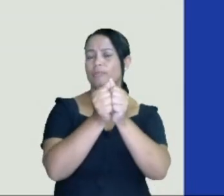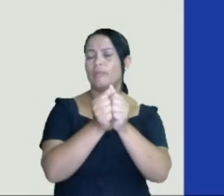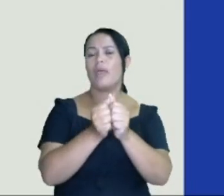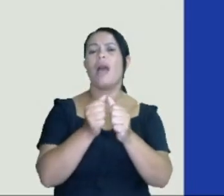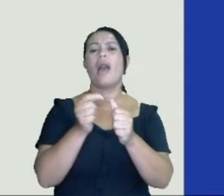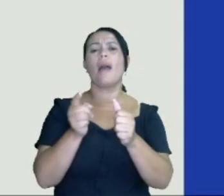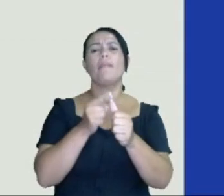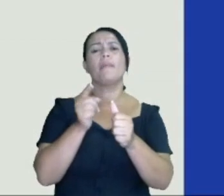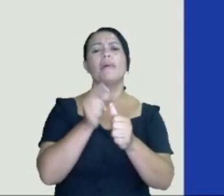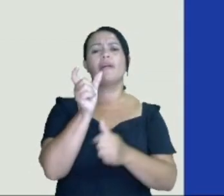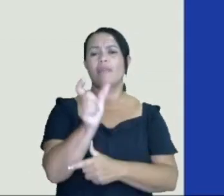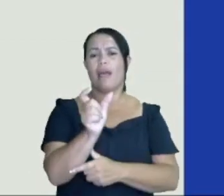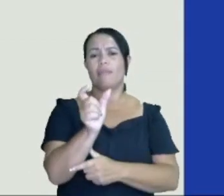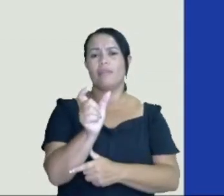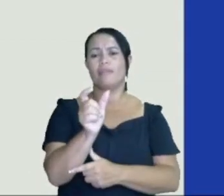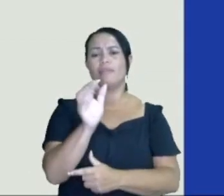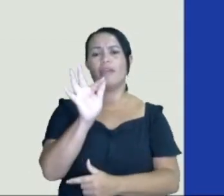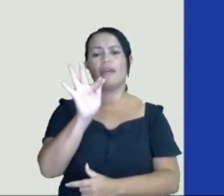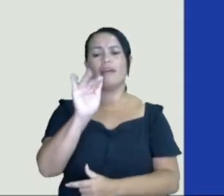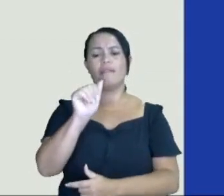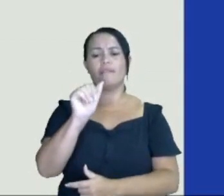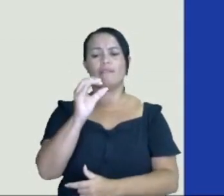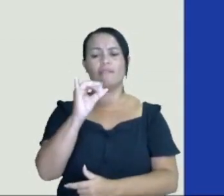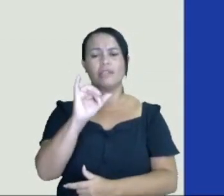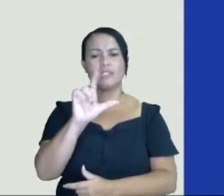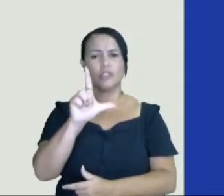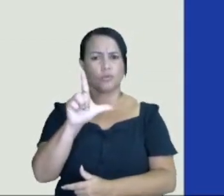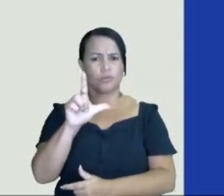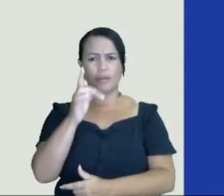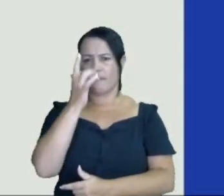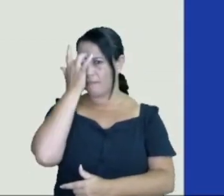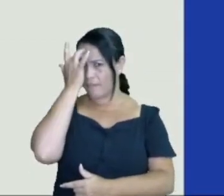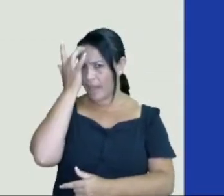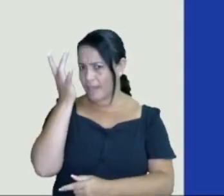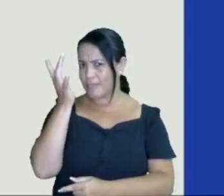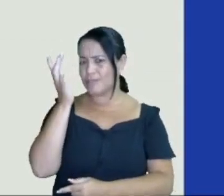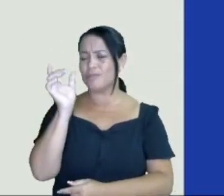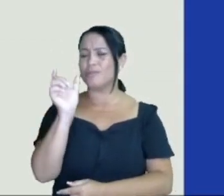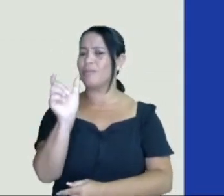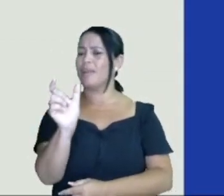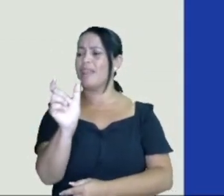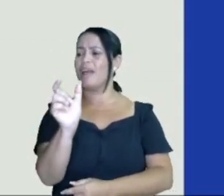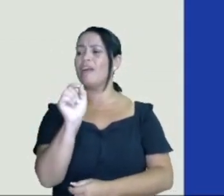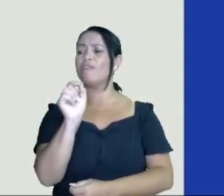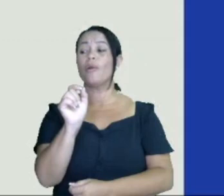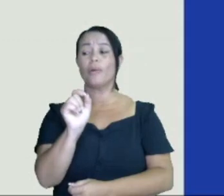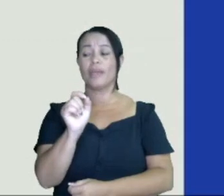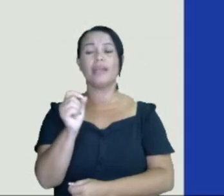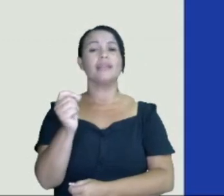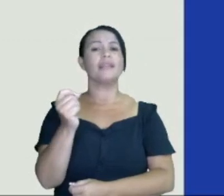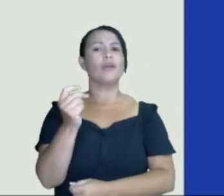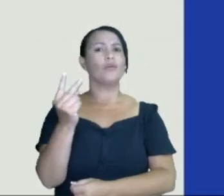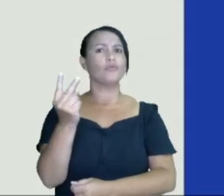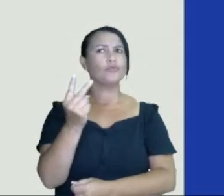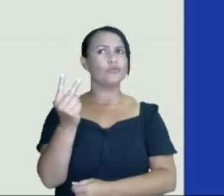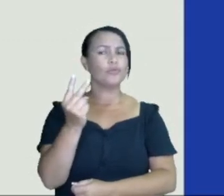primeira palavrinha, fácil. Eita, fácil está dentro daqueles dois nomes lá do professor